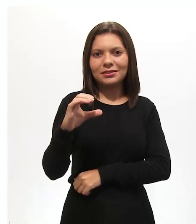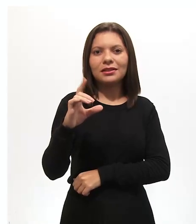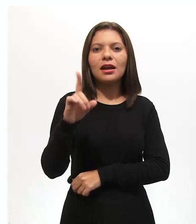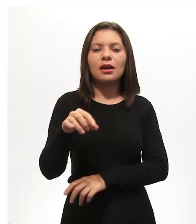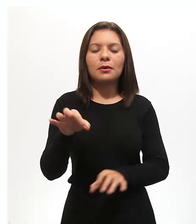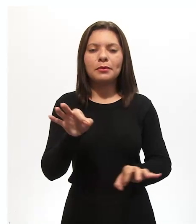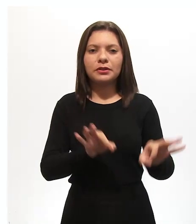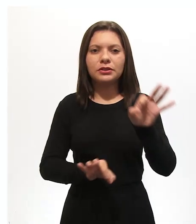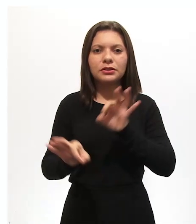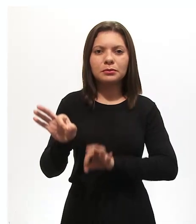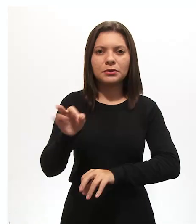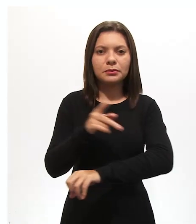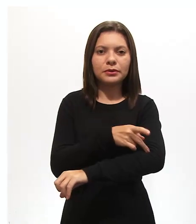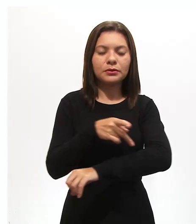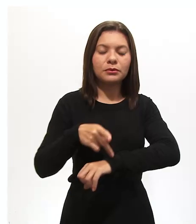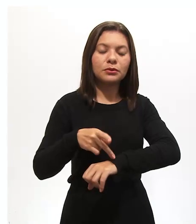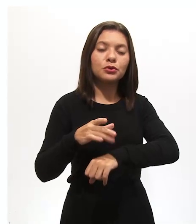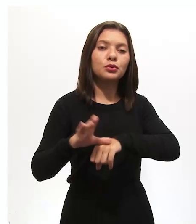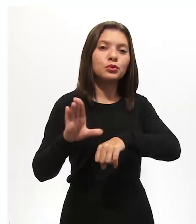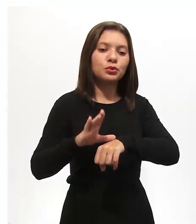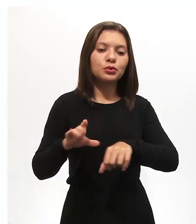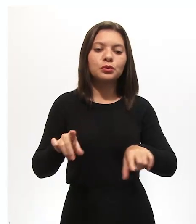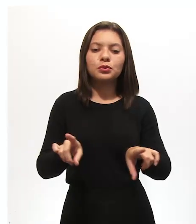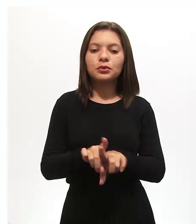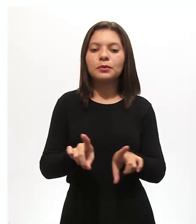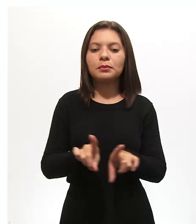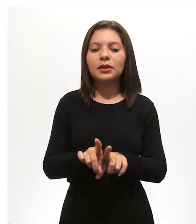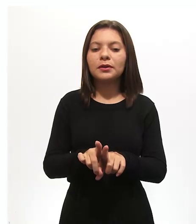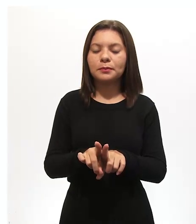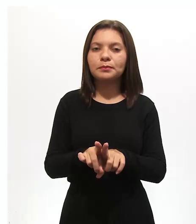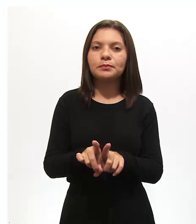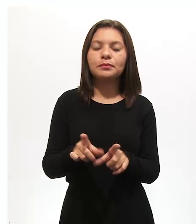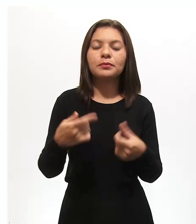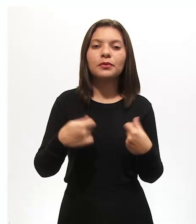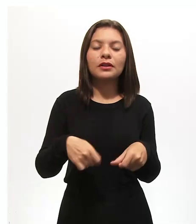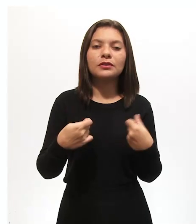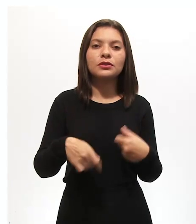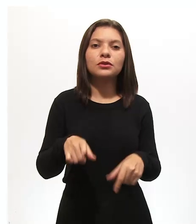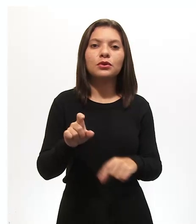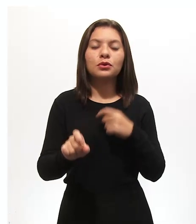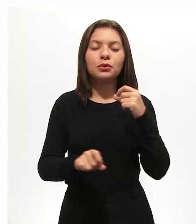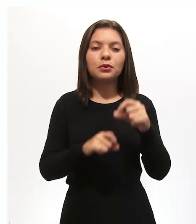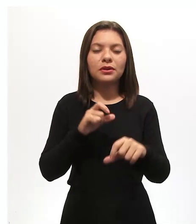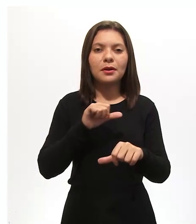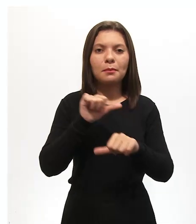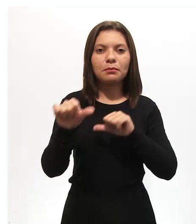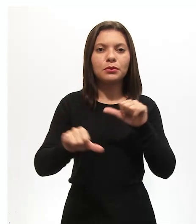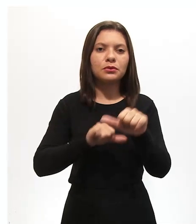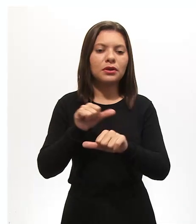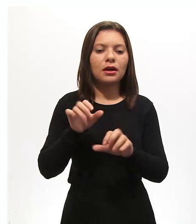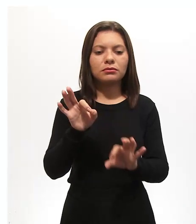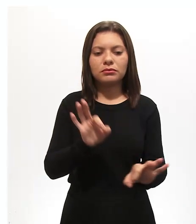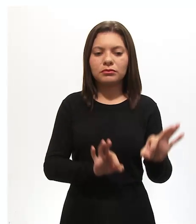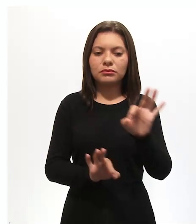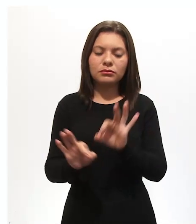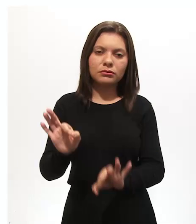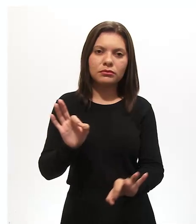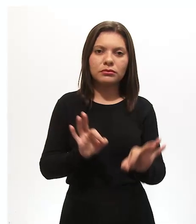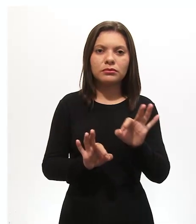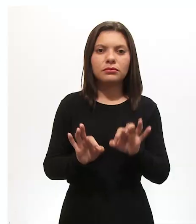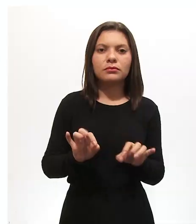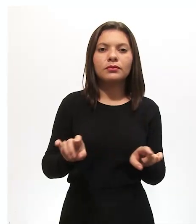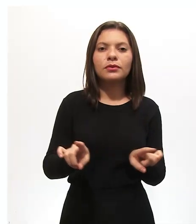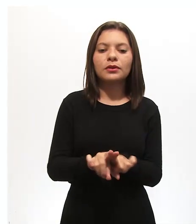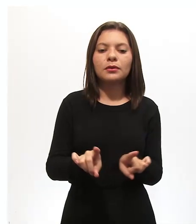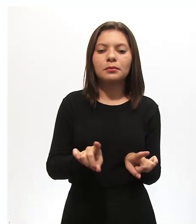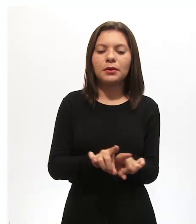o Planejamento Pedagógico de Curso, e precisou revisar esses PPC, esses planejamentos,